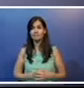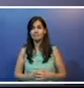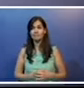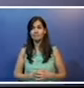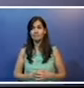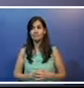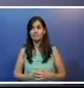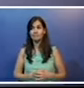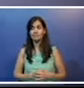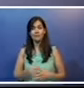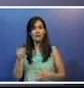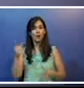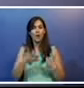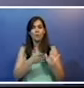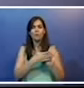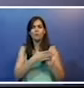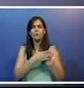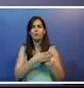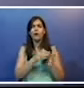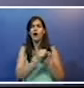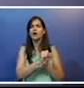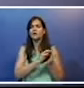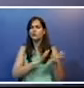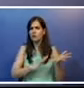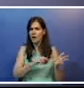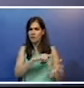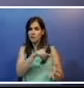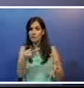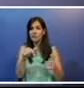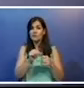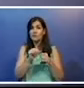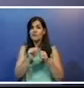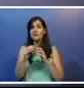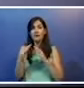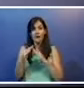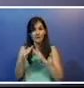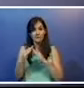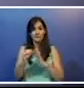Aqui nós temos uma proposta de atividade para vocês resolverem em casa